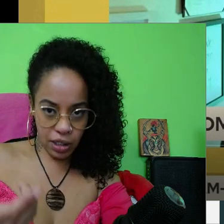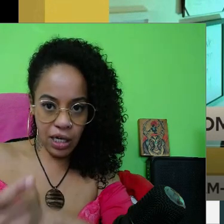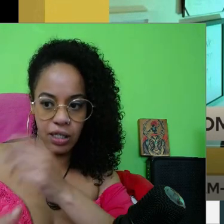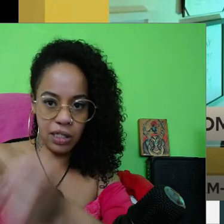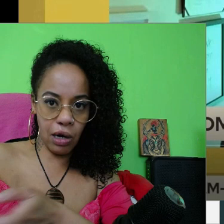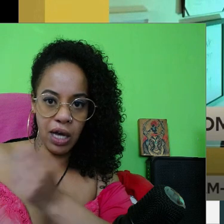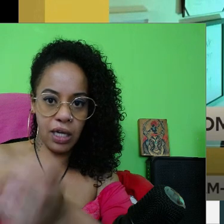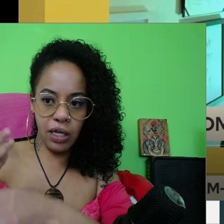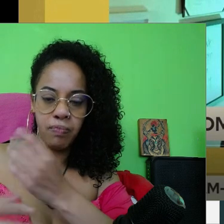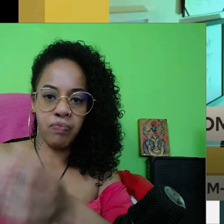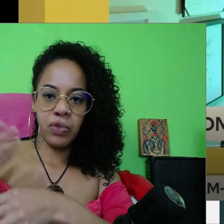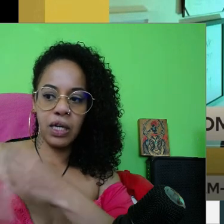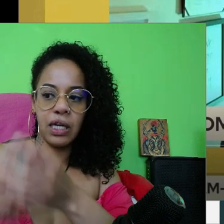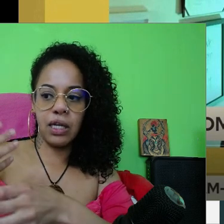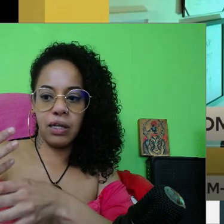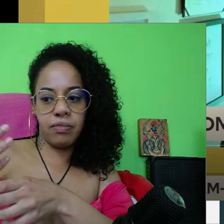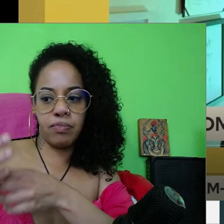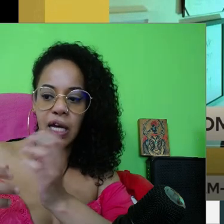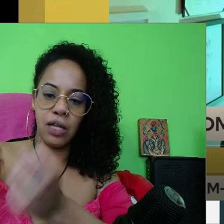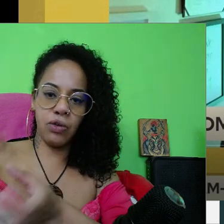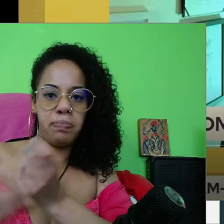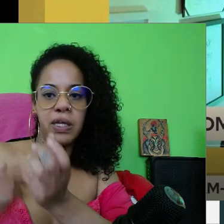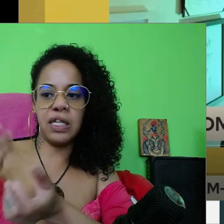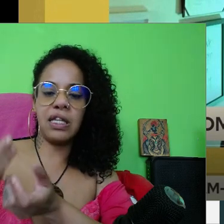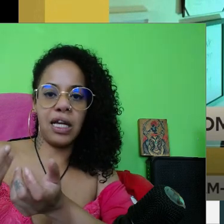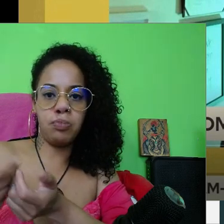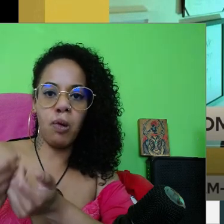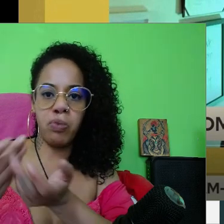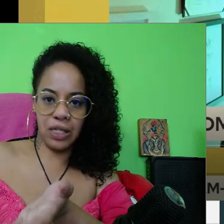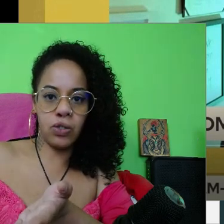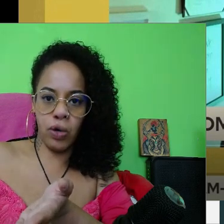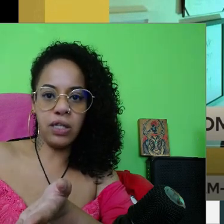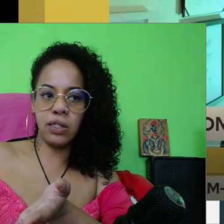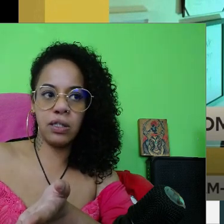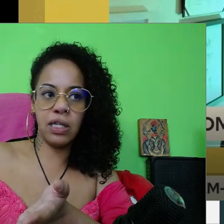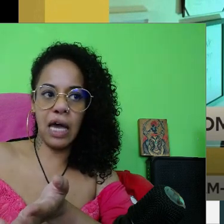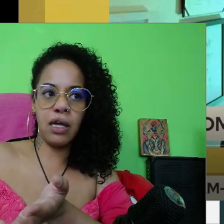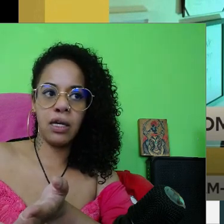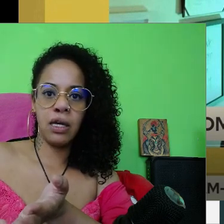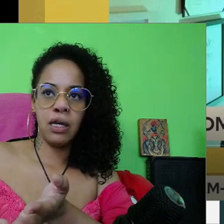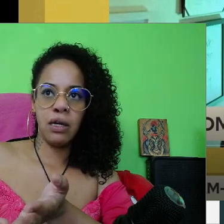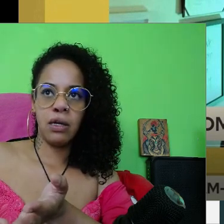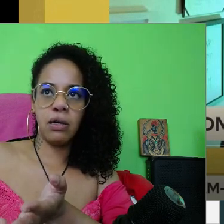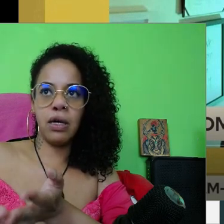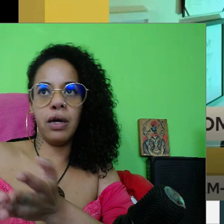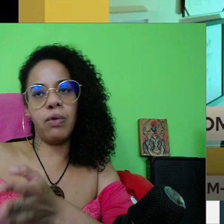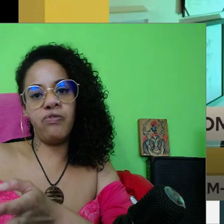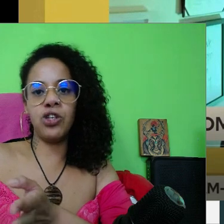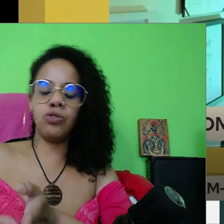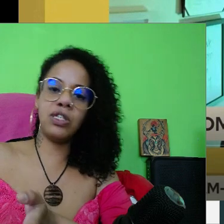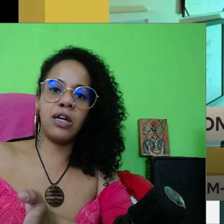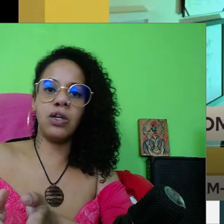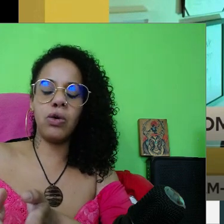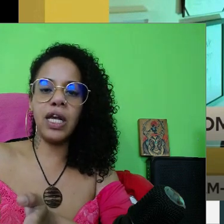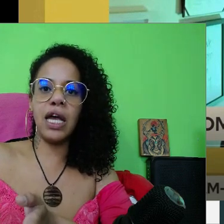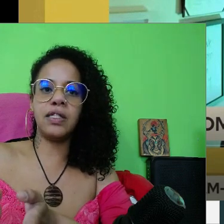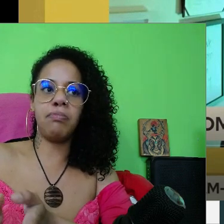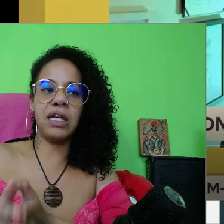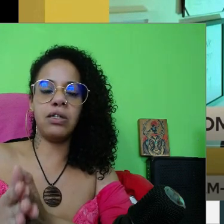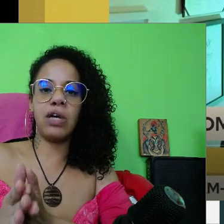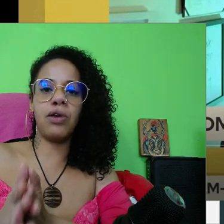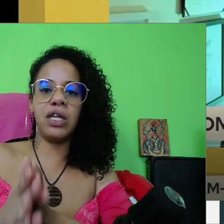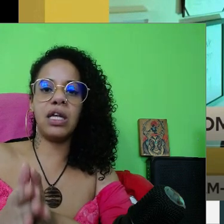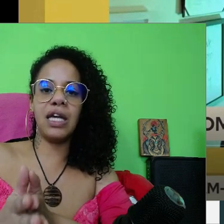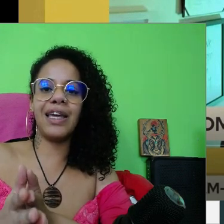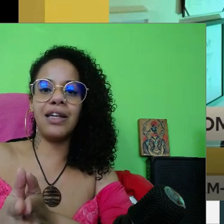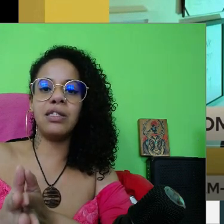que estão aí querendo representar as populações né eu vejo certo incoerência